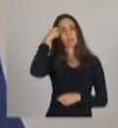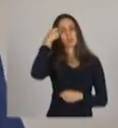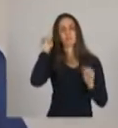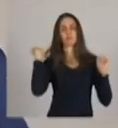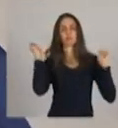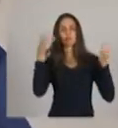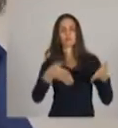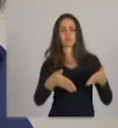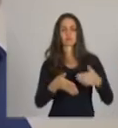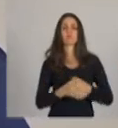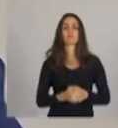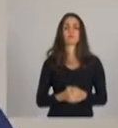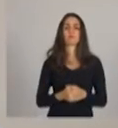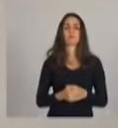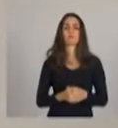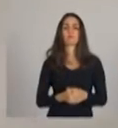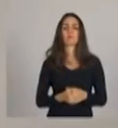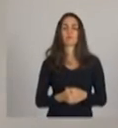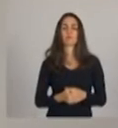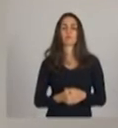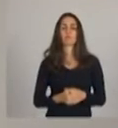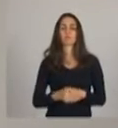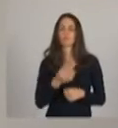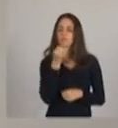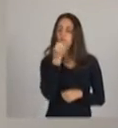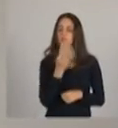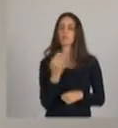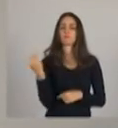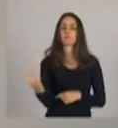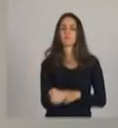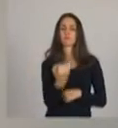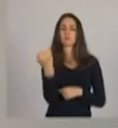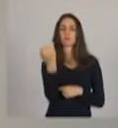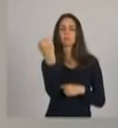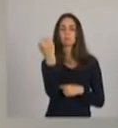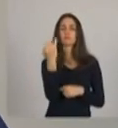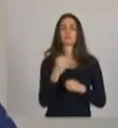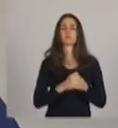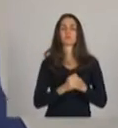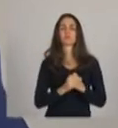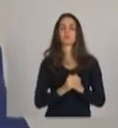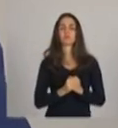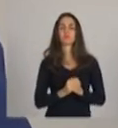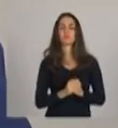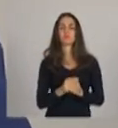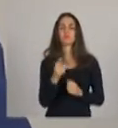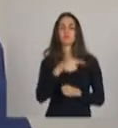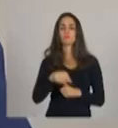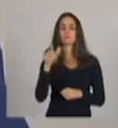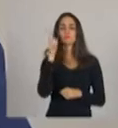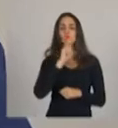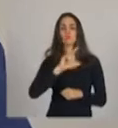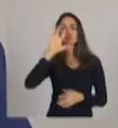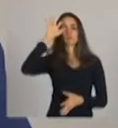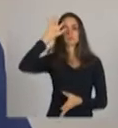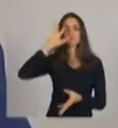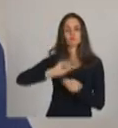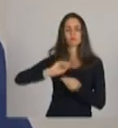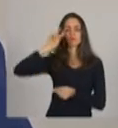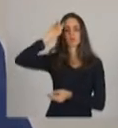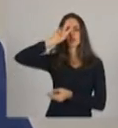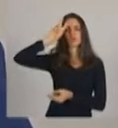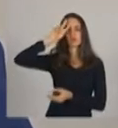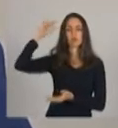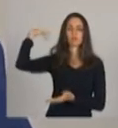evidência. Então, isso é muito importante para que a gente tenha um